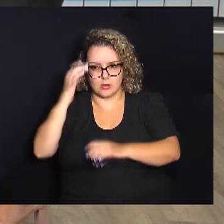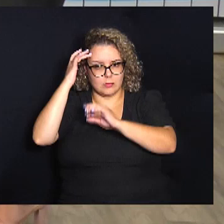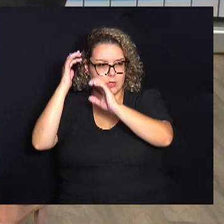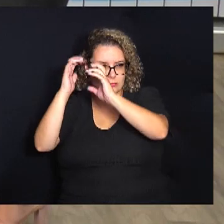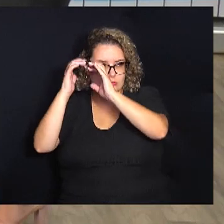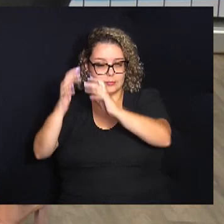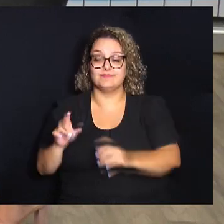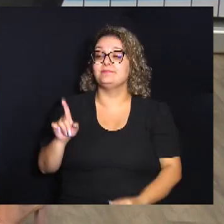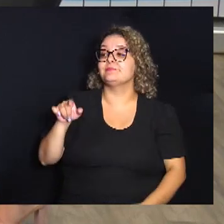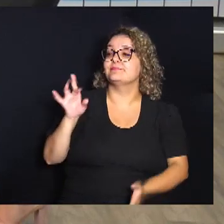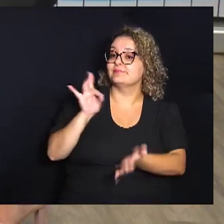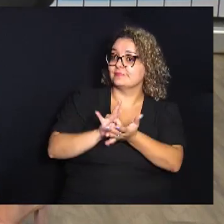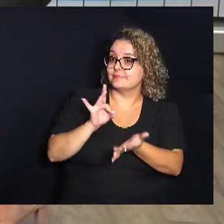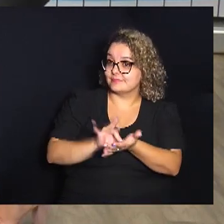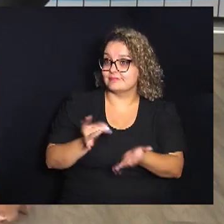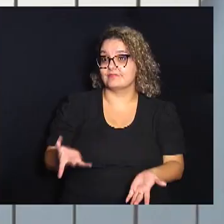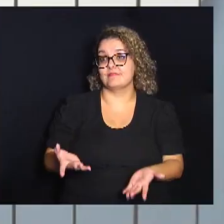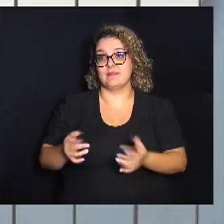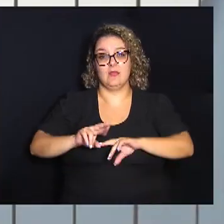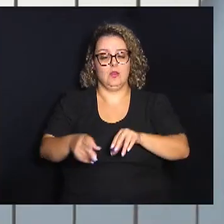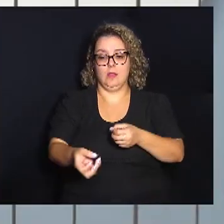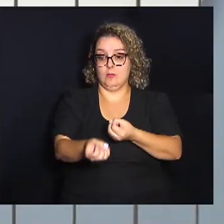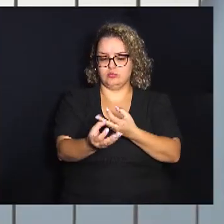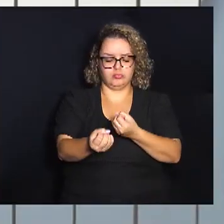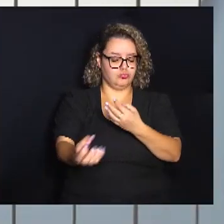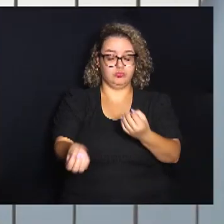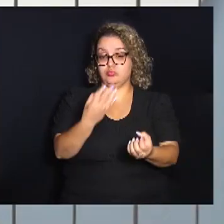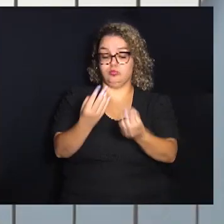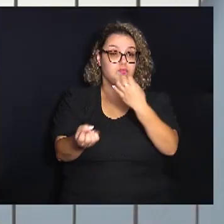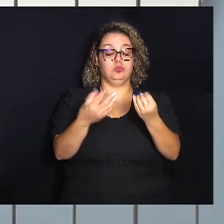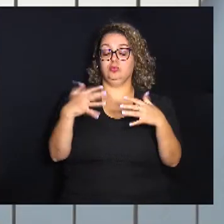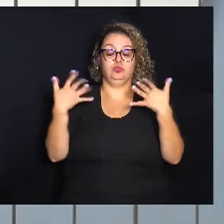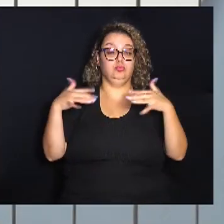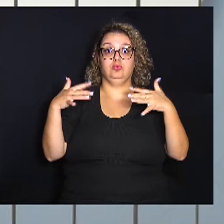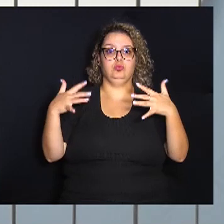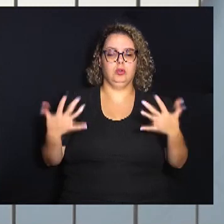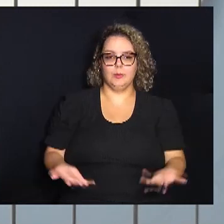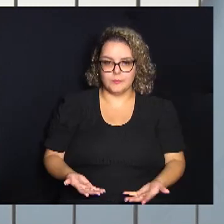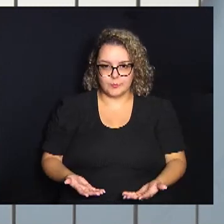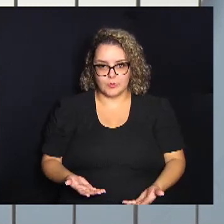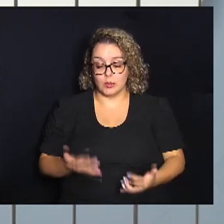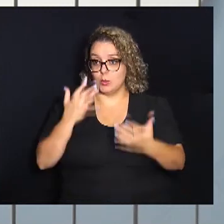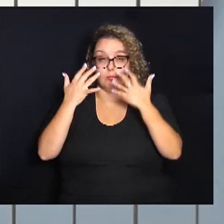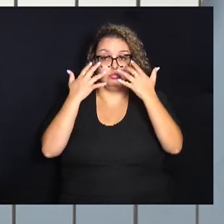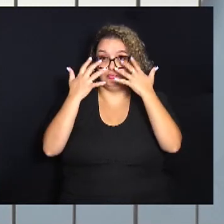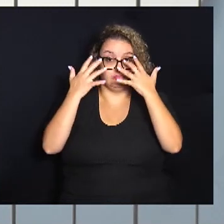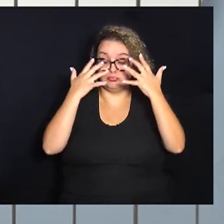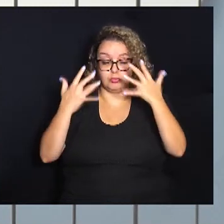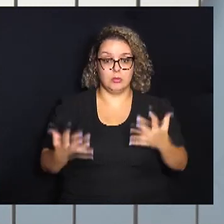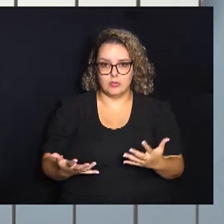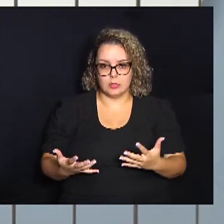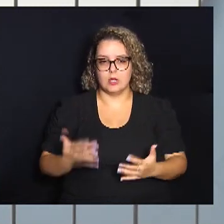É verdade, né? Com um tempo de tanta informação e agora, inclusive, com a internet, olha, acredita-se que nós